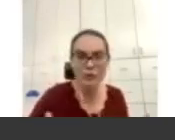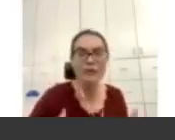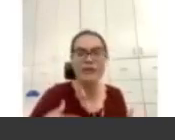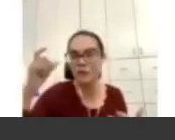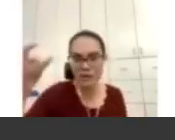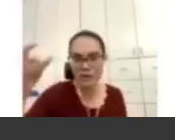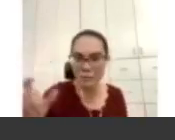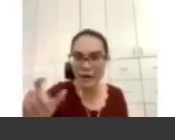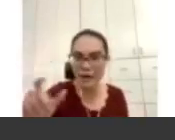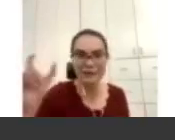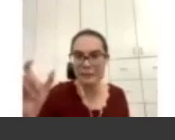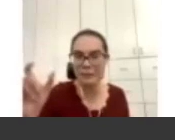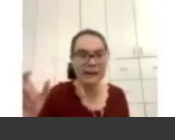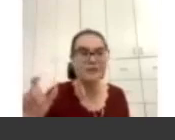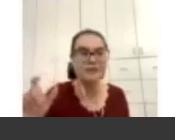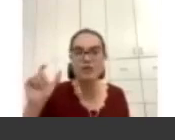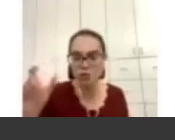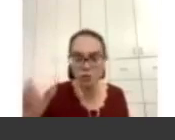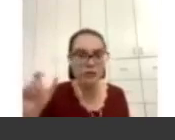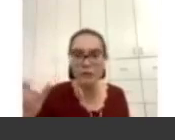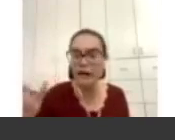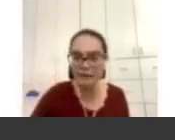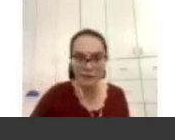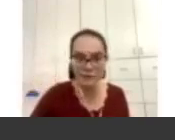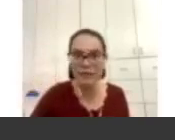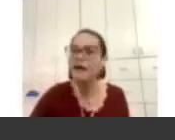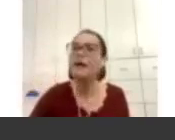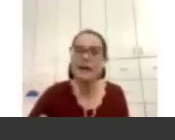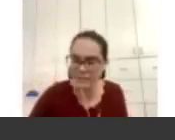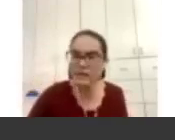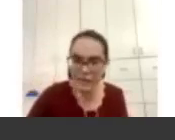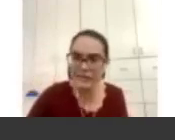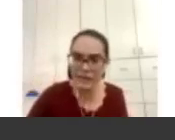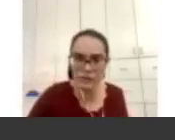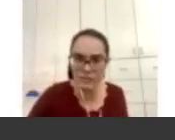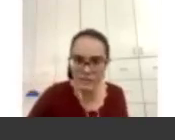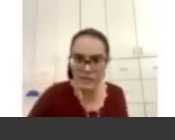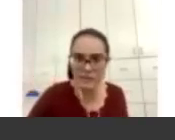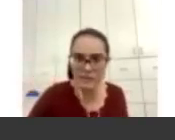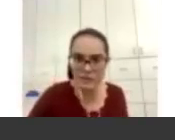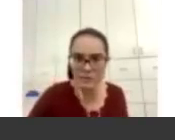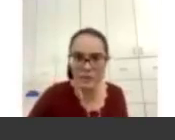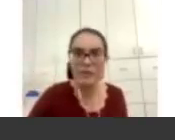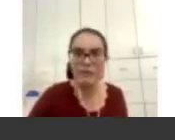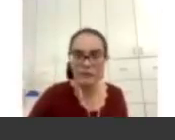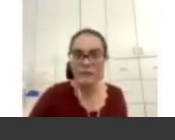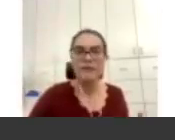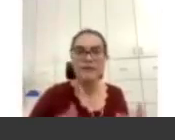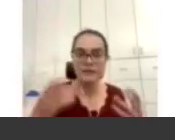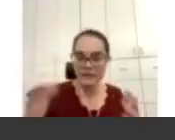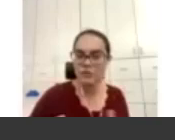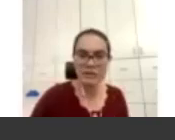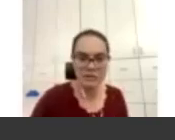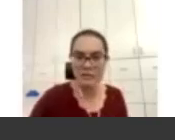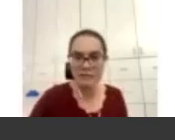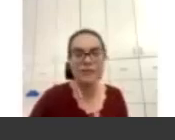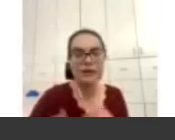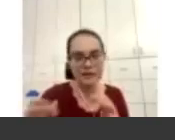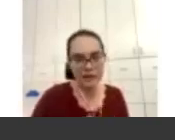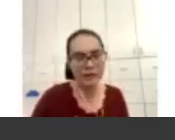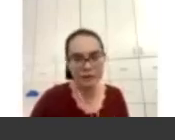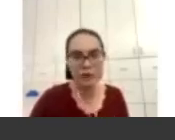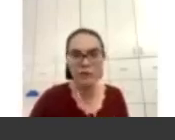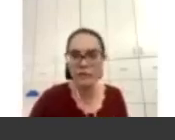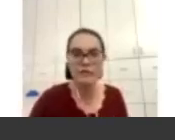com dúvida e chegou ali no PAC, naquele pedaço de discuta / encaminhe, acessar o Telesaúde SC mesmo. Então, fazer a